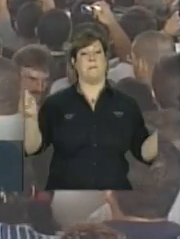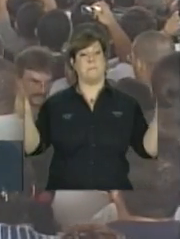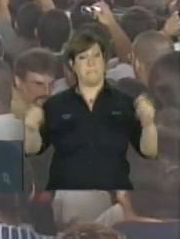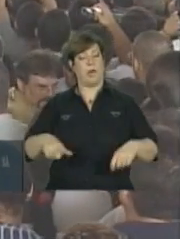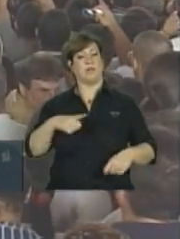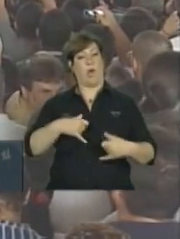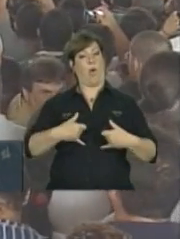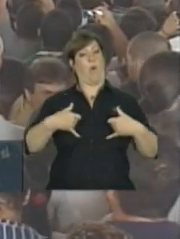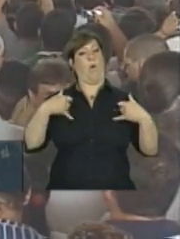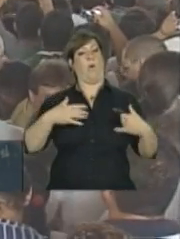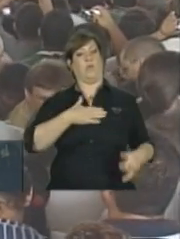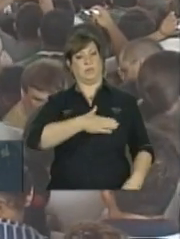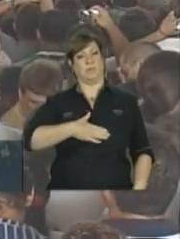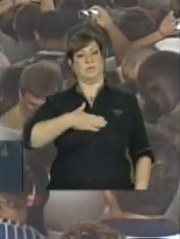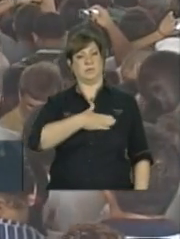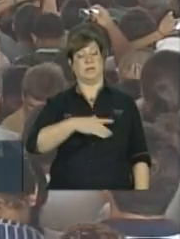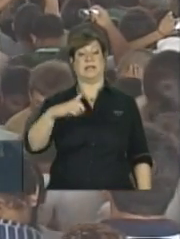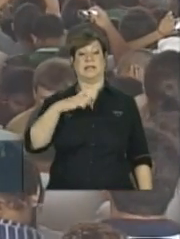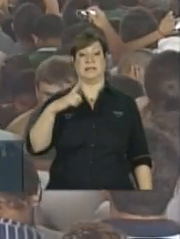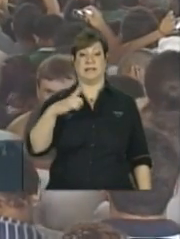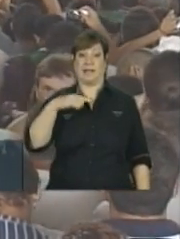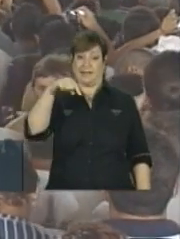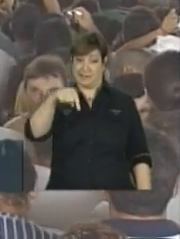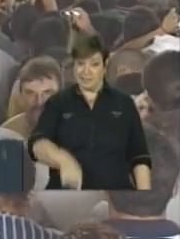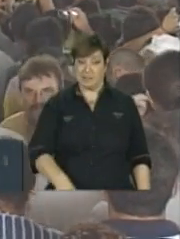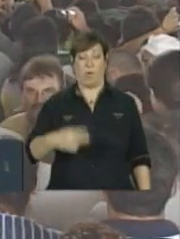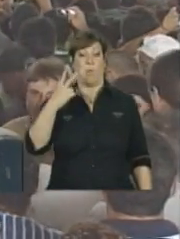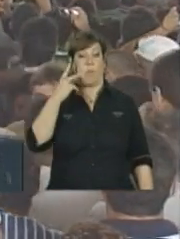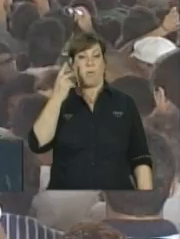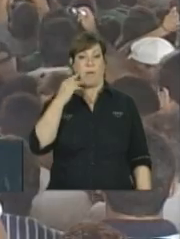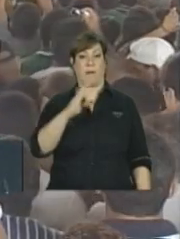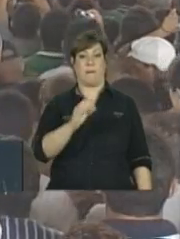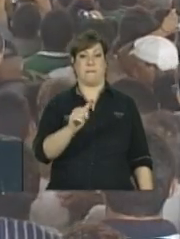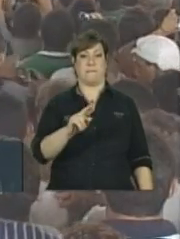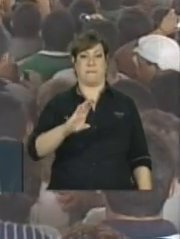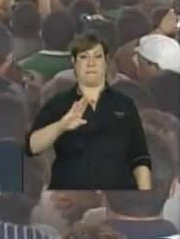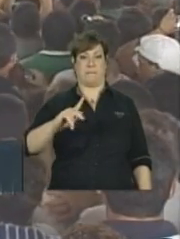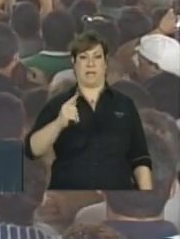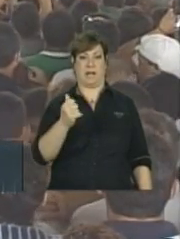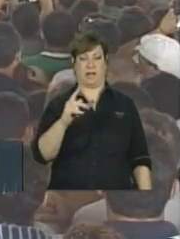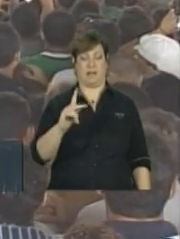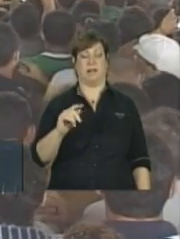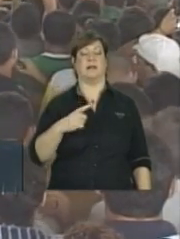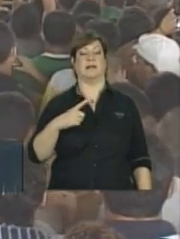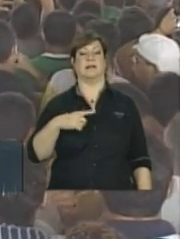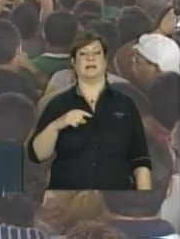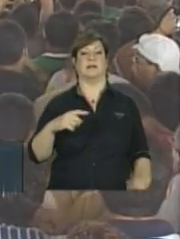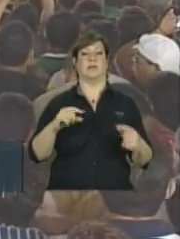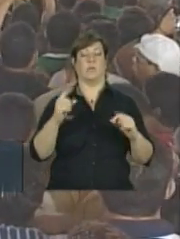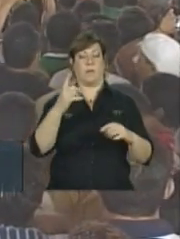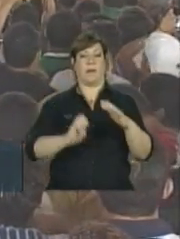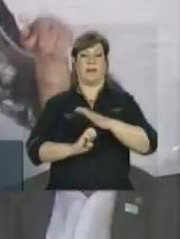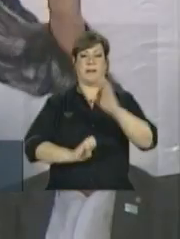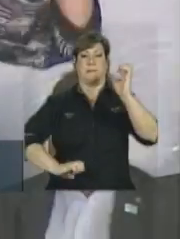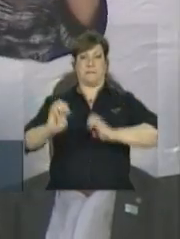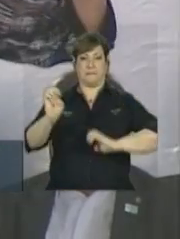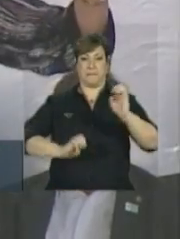ter orgulho de ter aqui no Ceará, em Barbalha, uma empresa que é